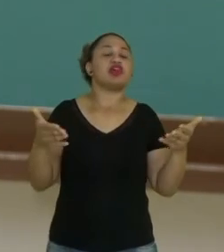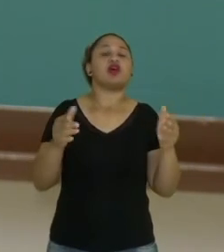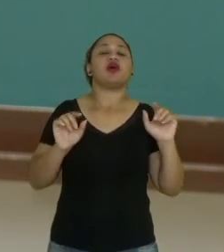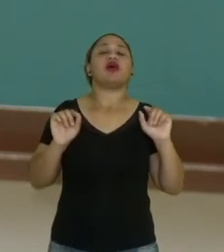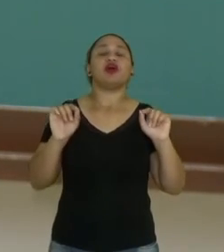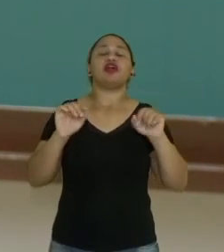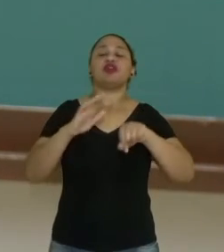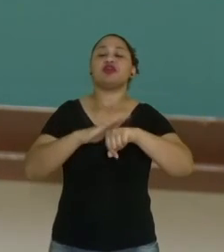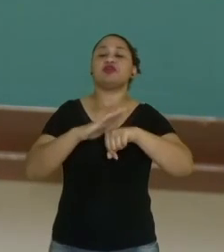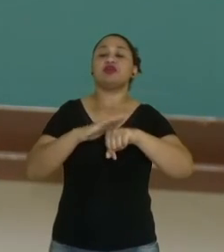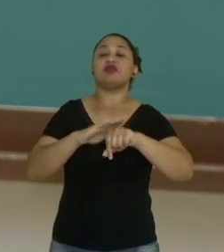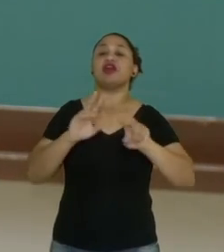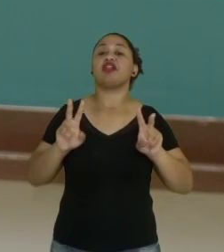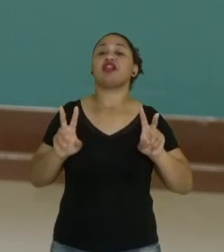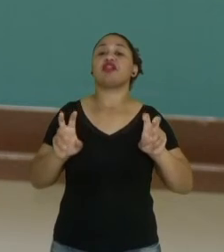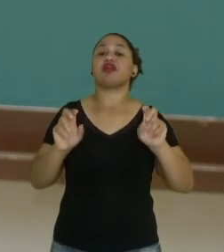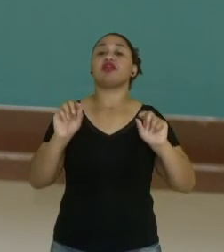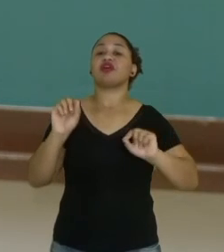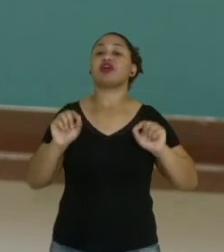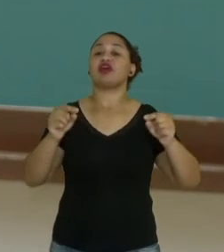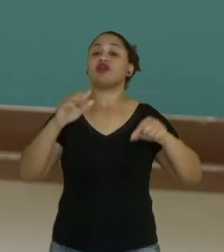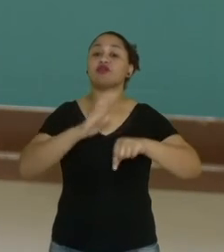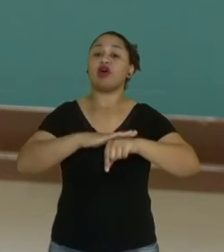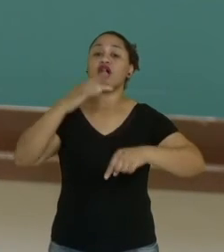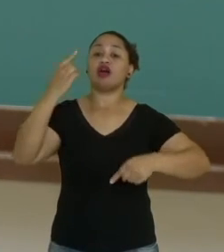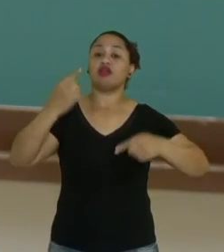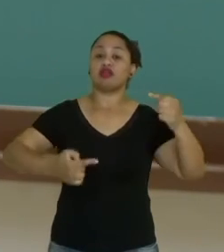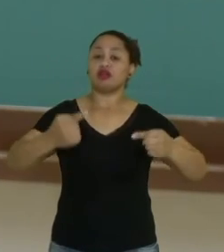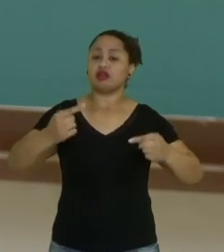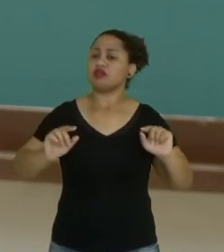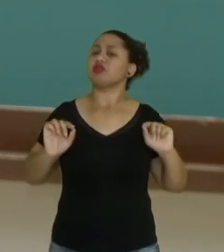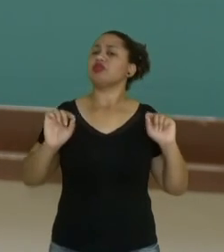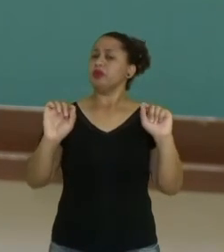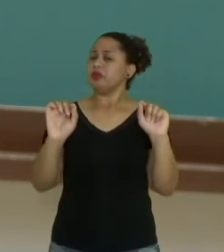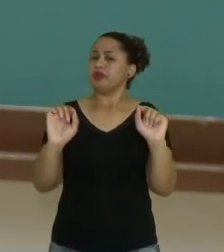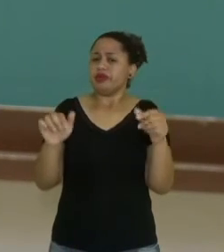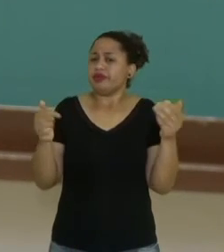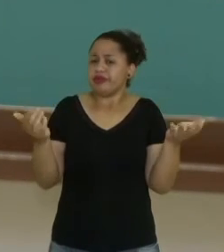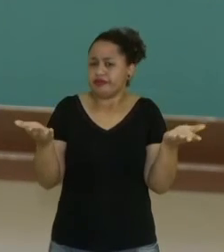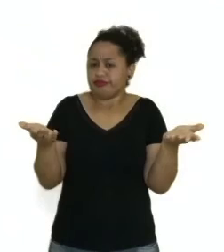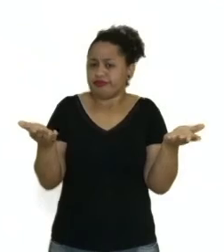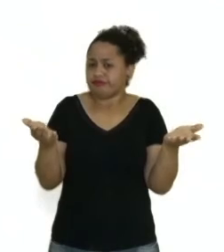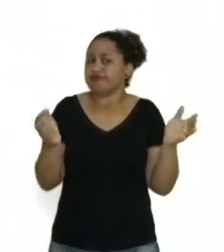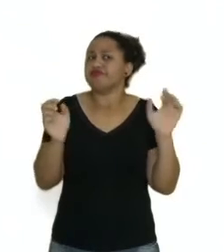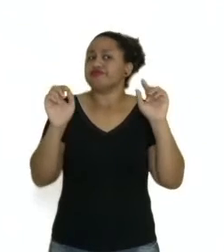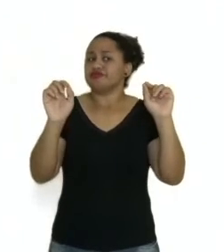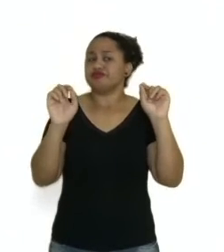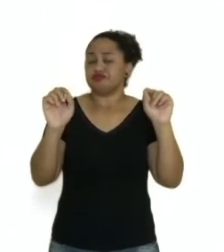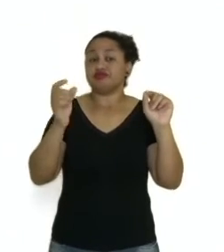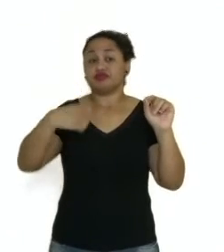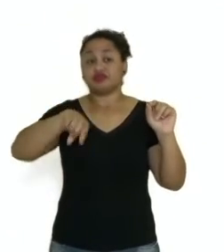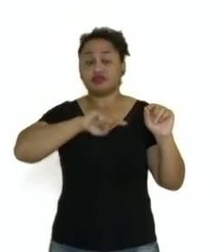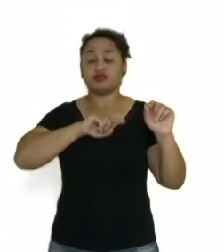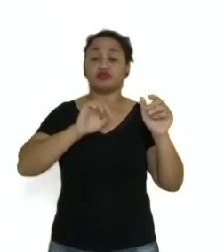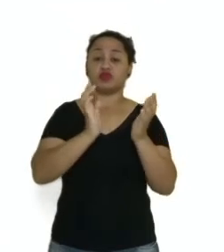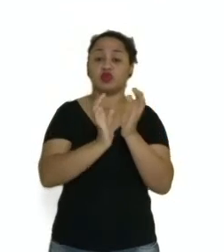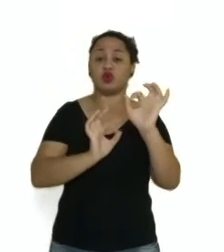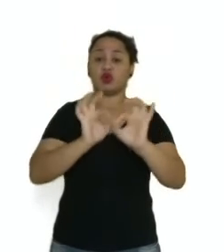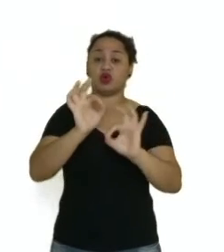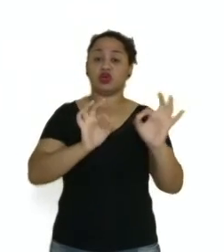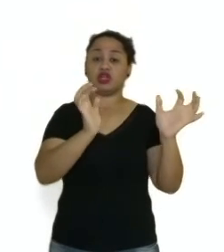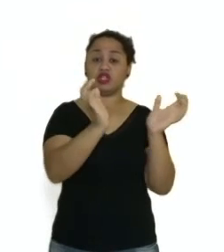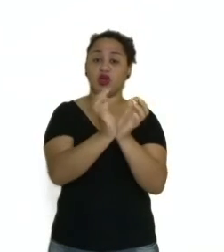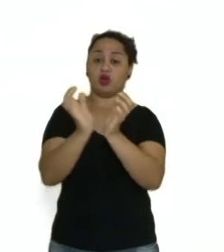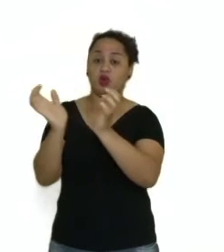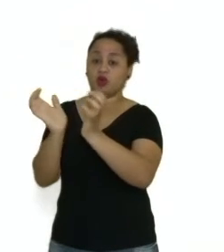Chegamos a um momento intitulado Hora do Debate. O que isso pressupõe? Pressupõe que nós vamos nos separar em